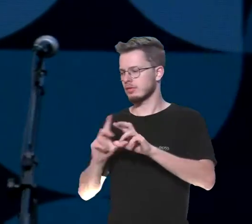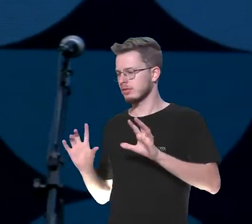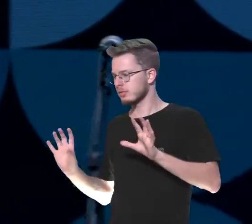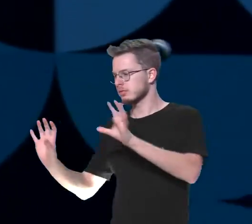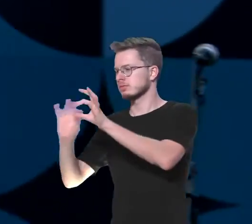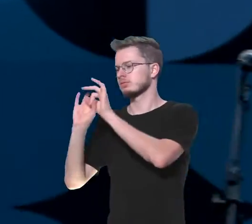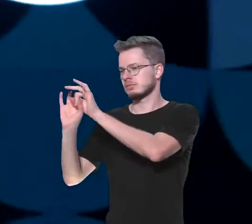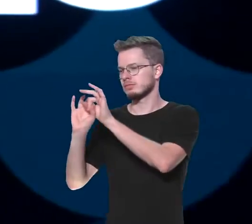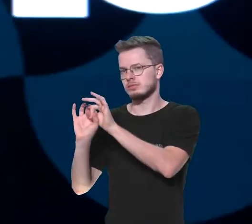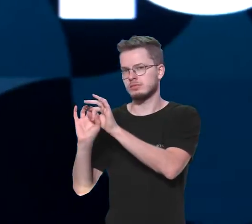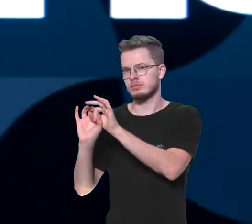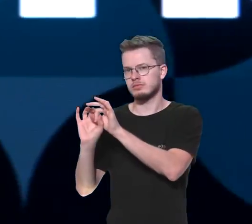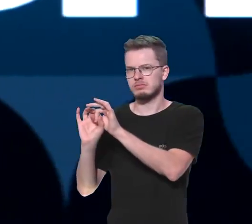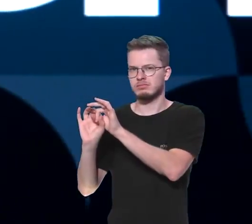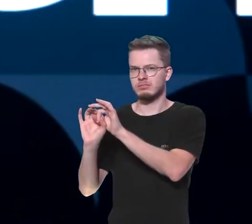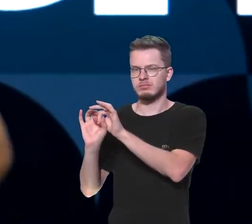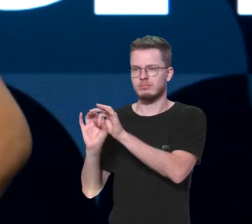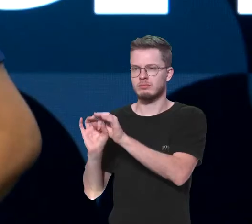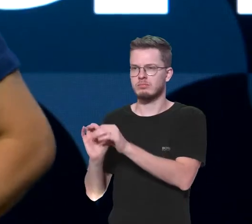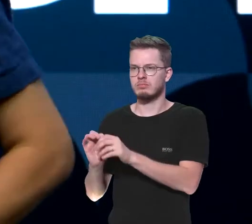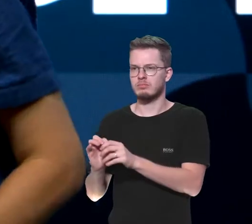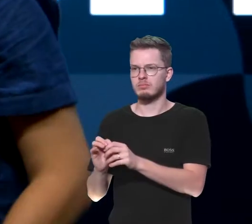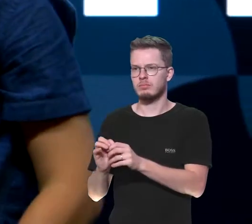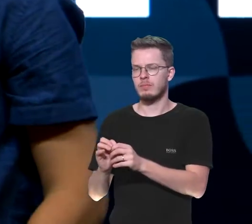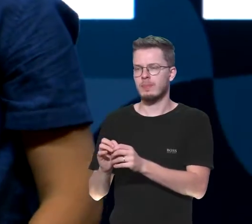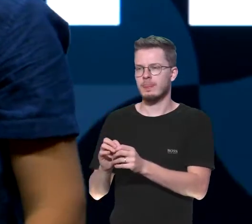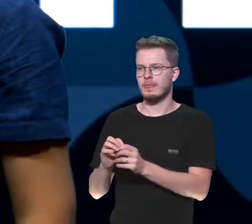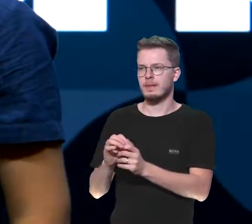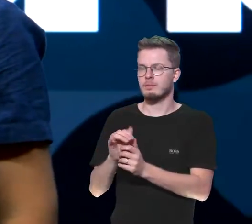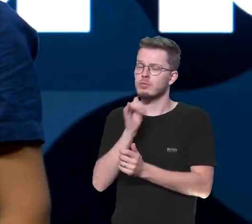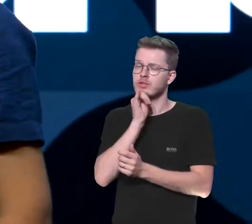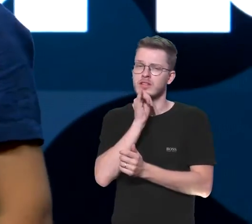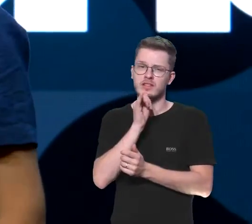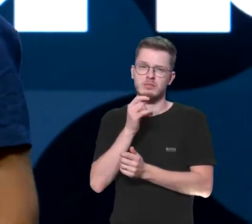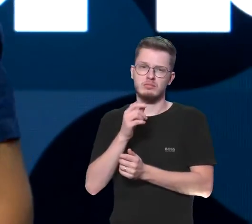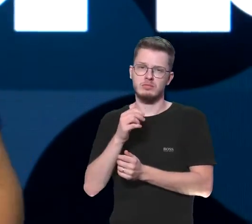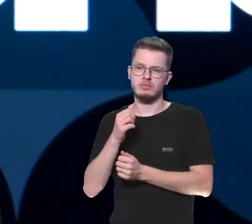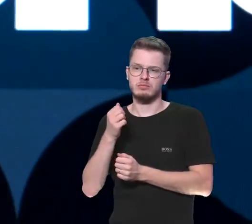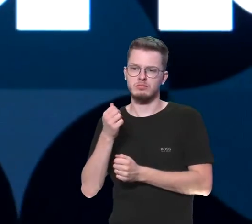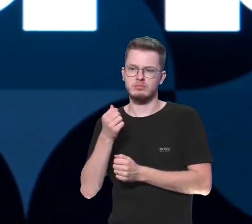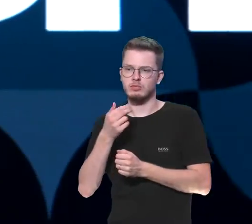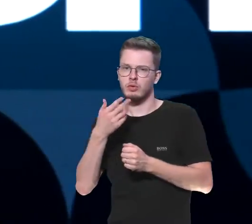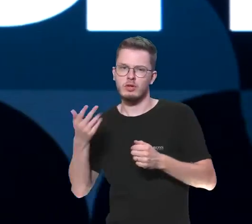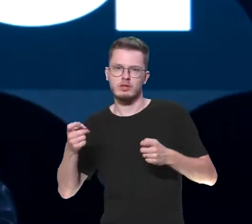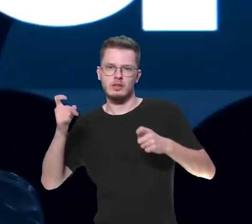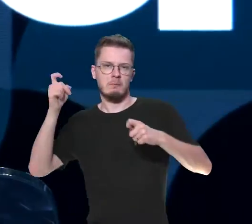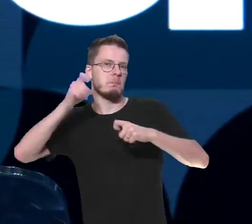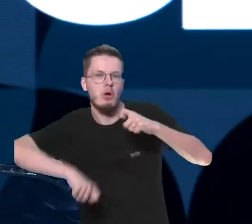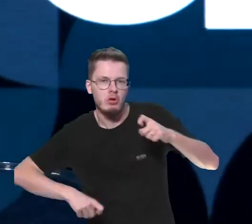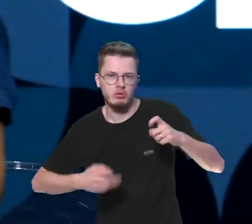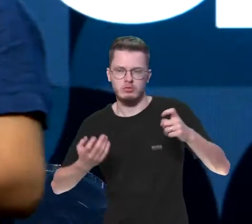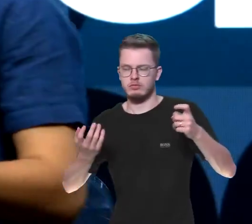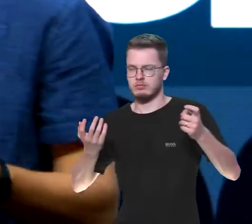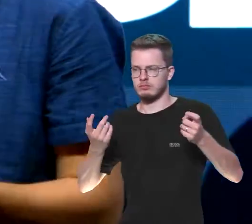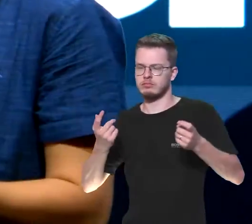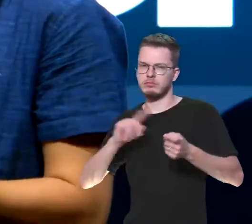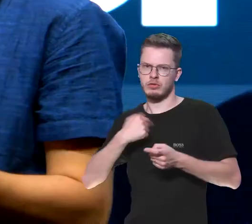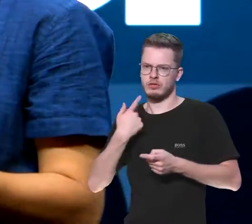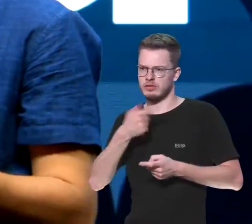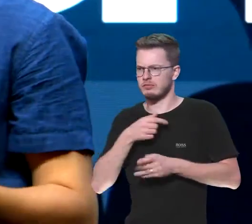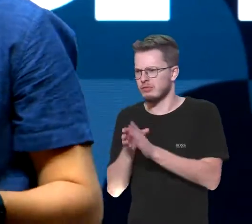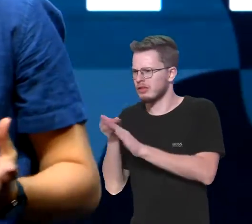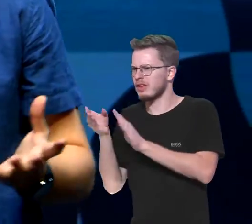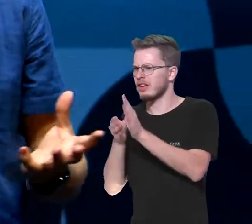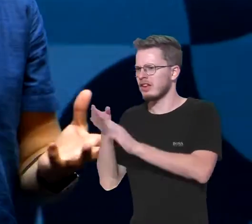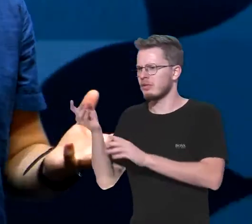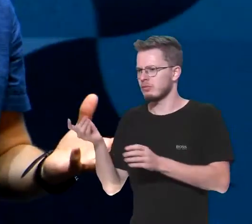e de jeito nenhum aconselha a pessoa a ir falar com o abusador. Em casos graves, inclusive de